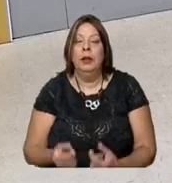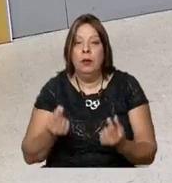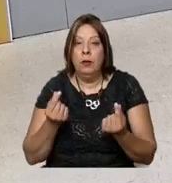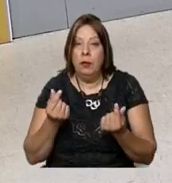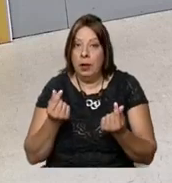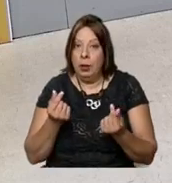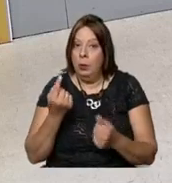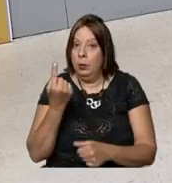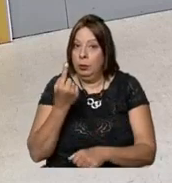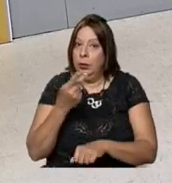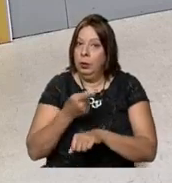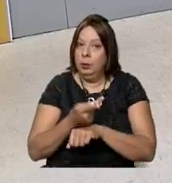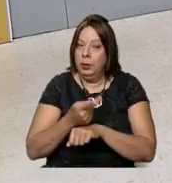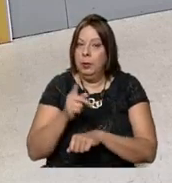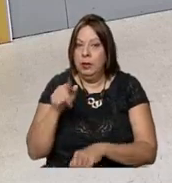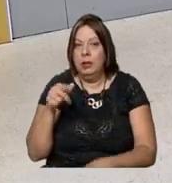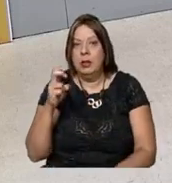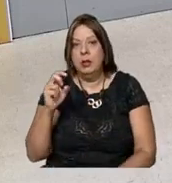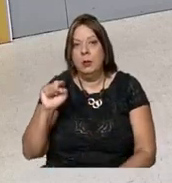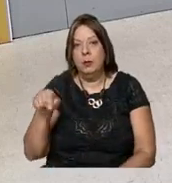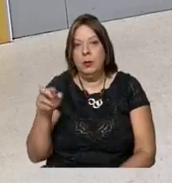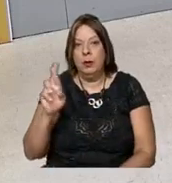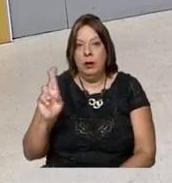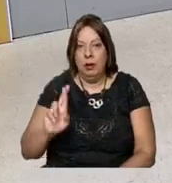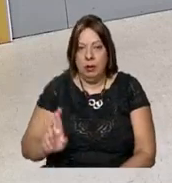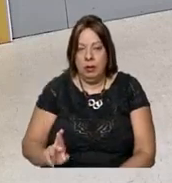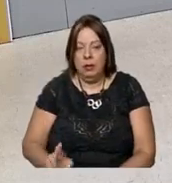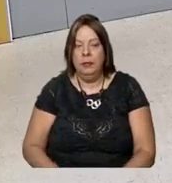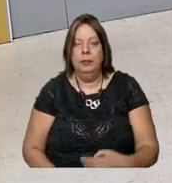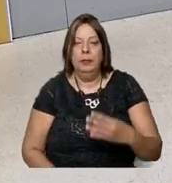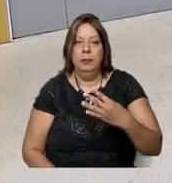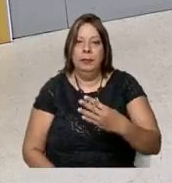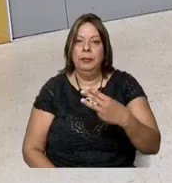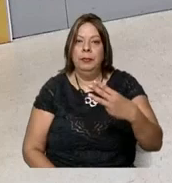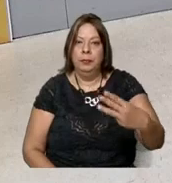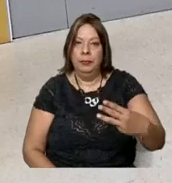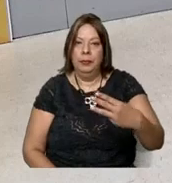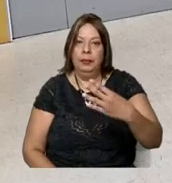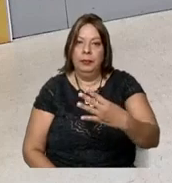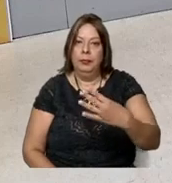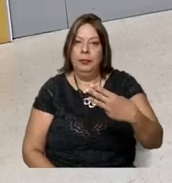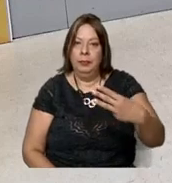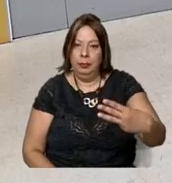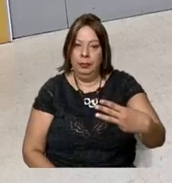você. Marcou 44, marca 43. 43.